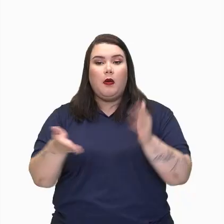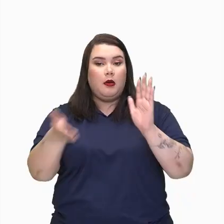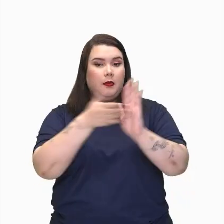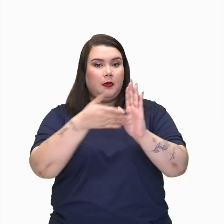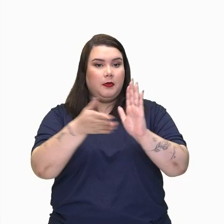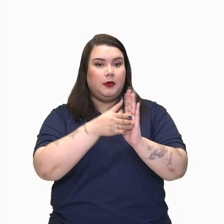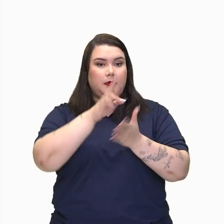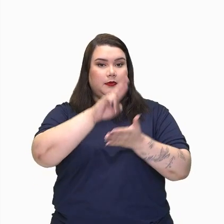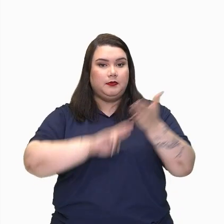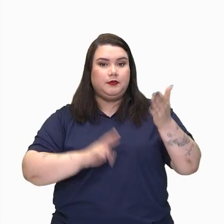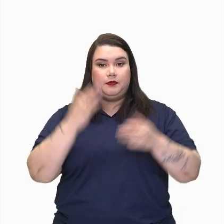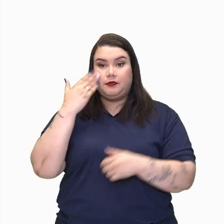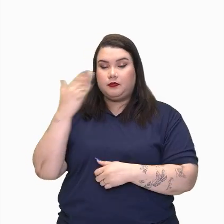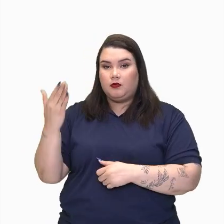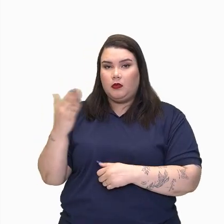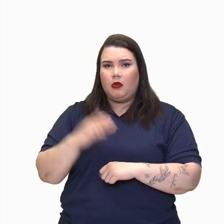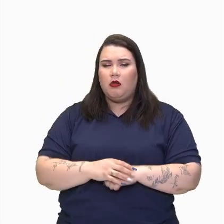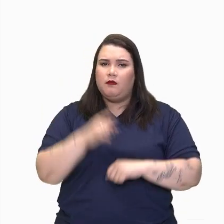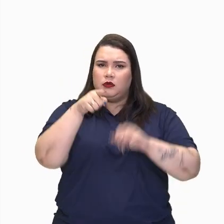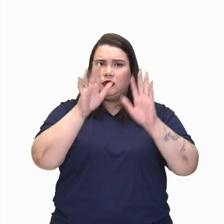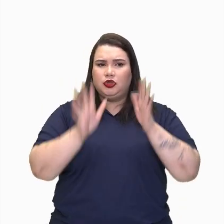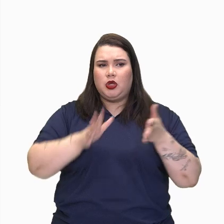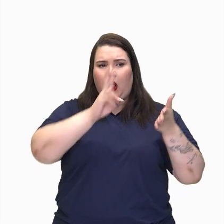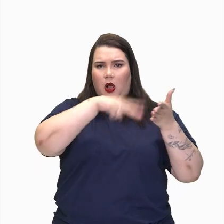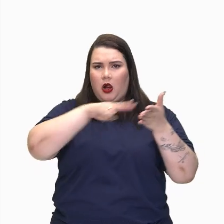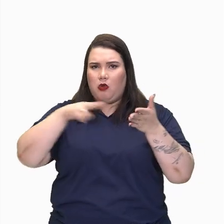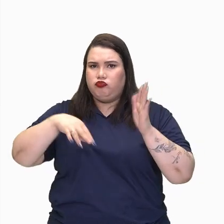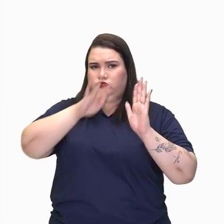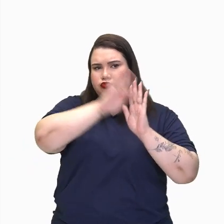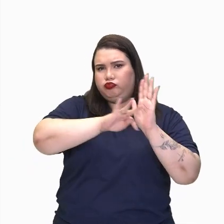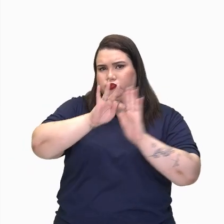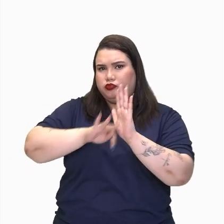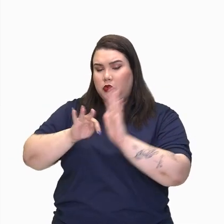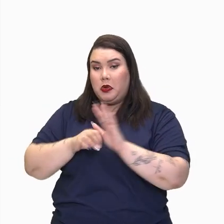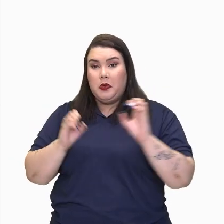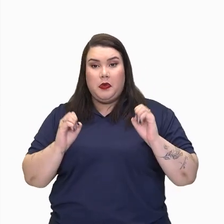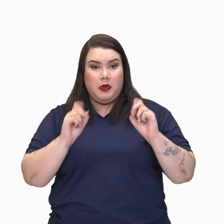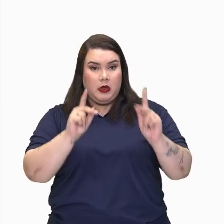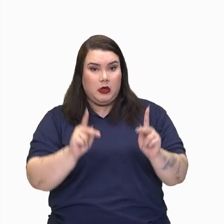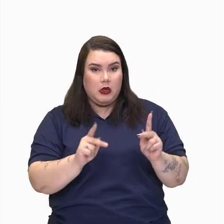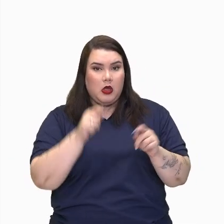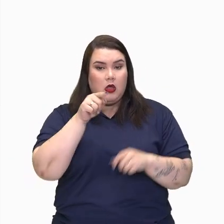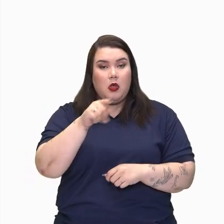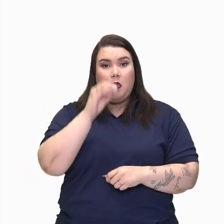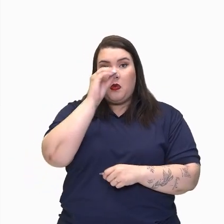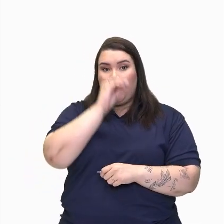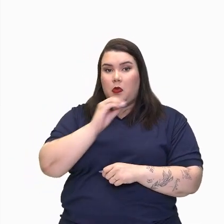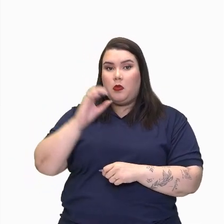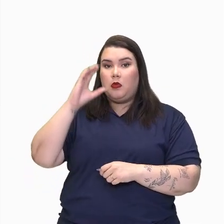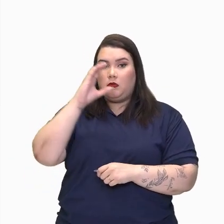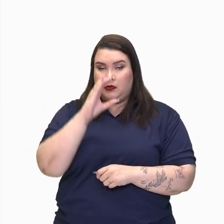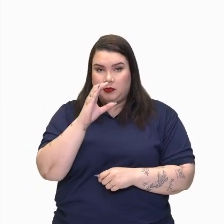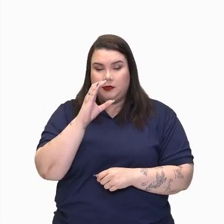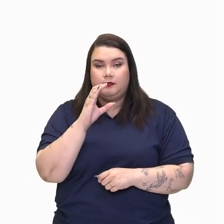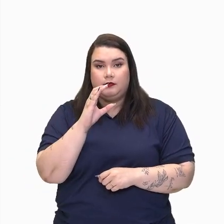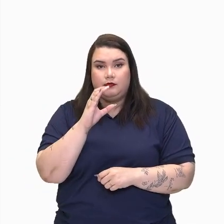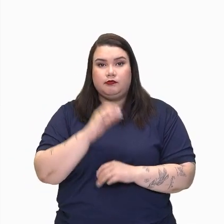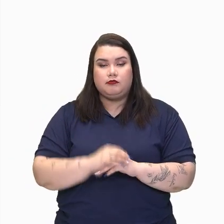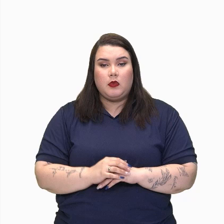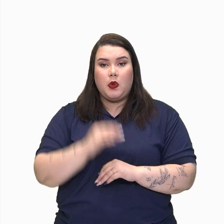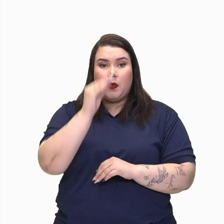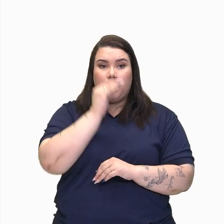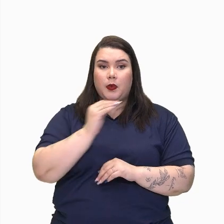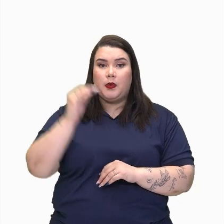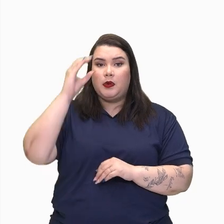redação, olha o que diz. A partir da leitura dos textos motivadores e com base, guarda o que eu vou falar agora, e